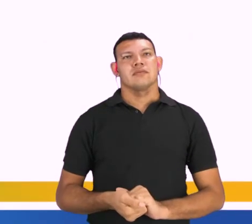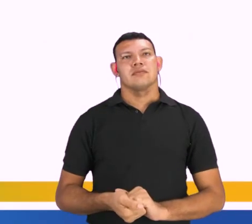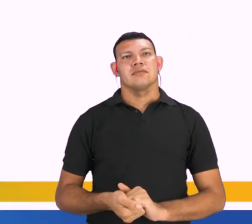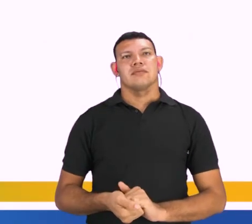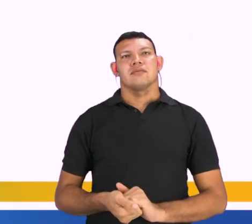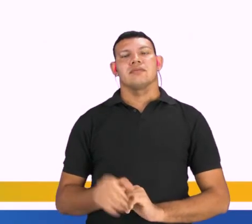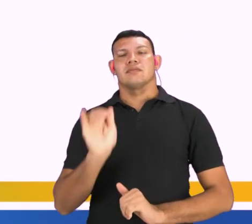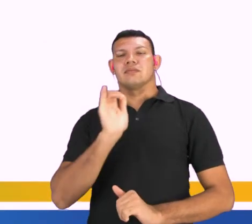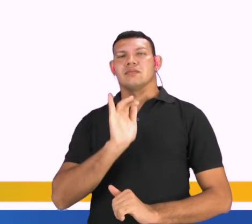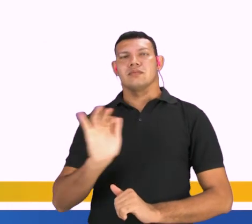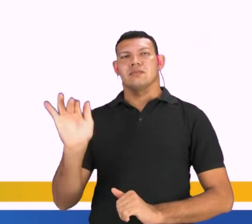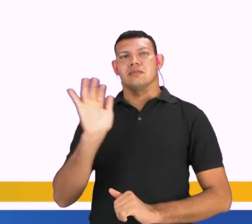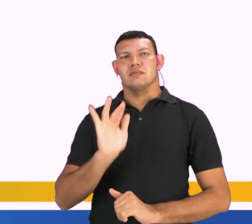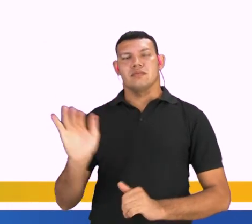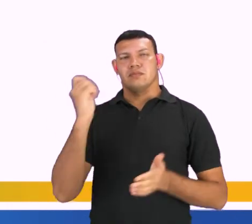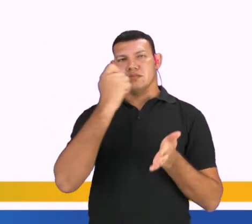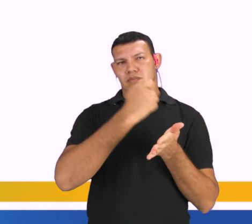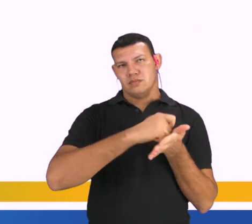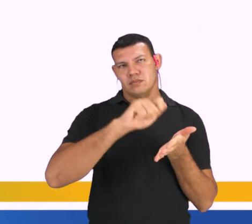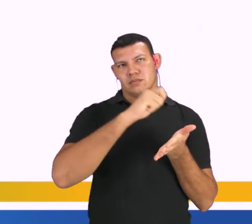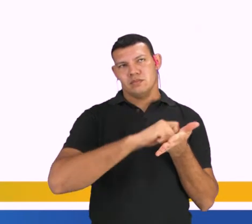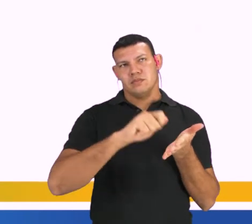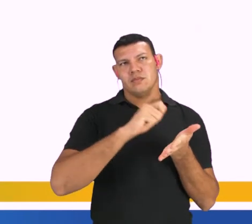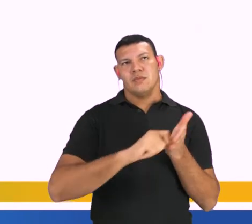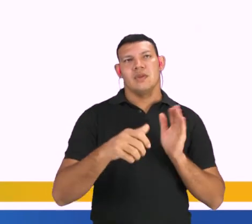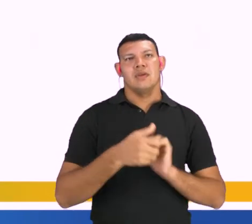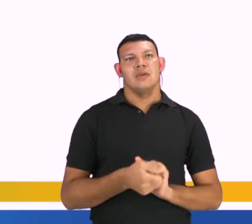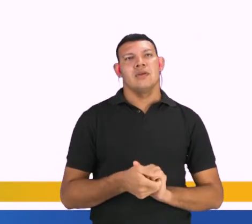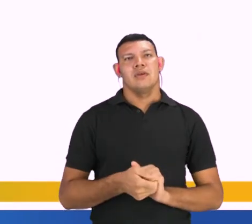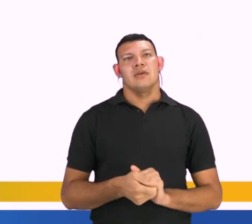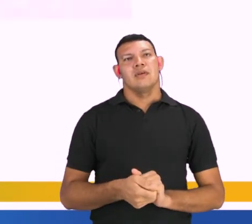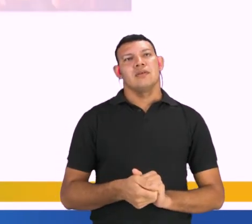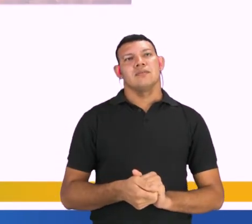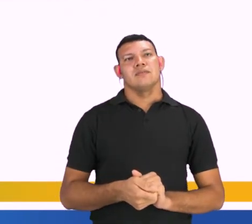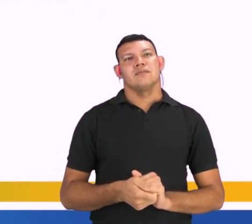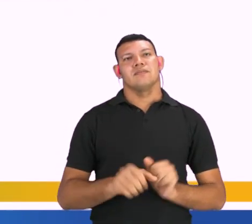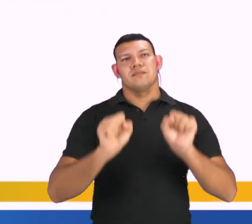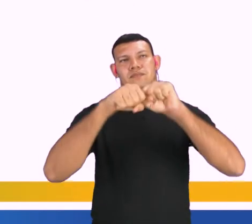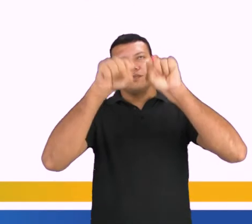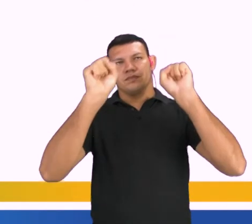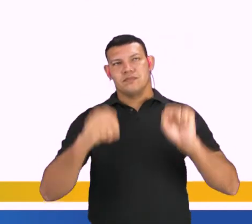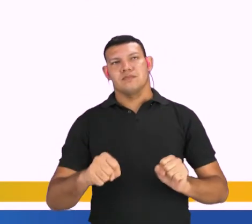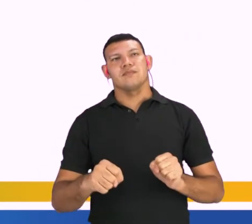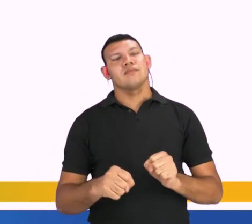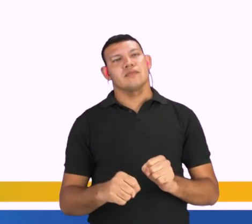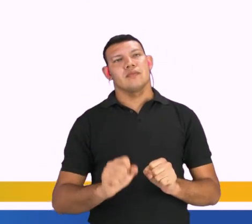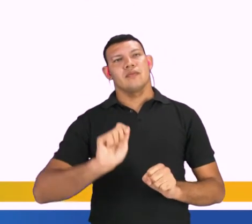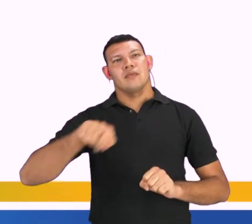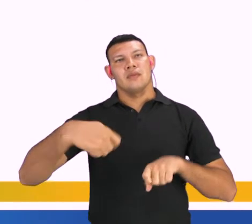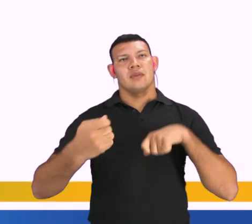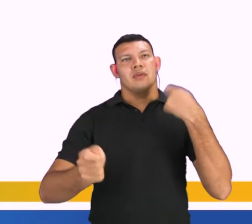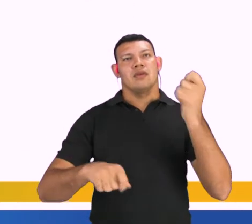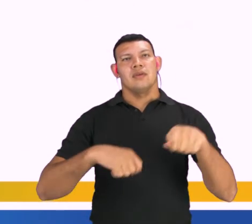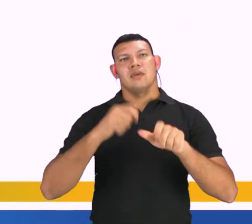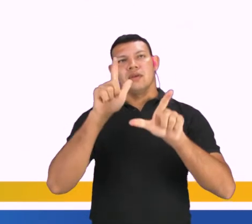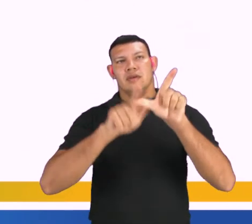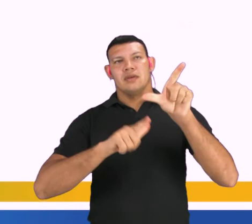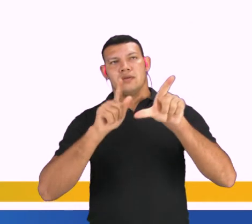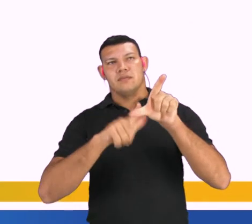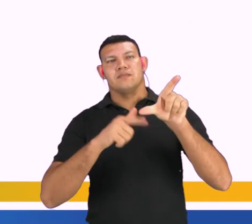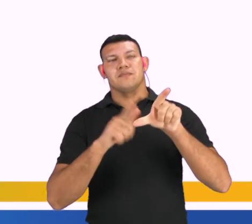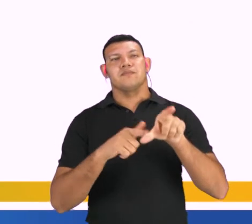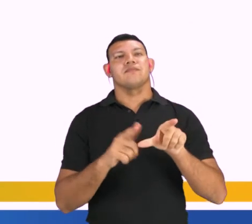Seguindo, escrita alfabética. Em linhas gerais, o alfabeto é um sistema de sinais, as letras,